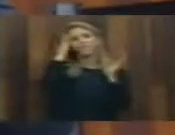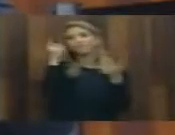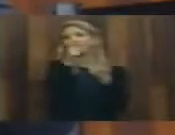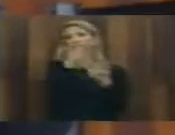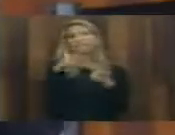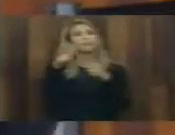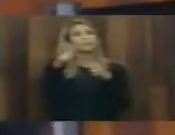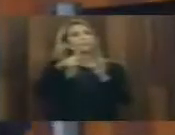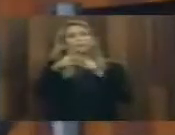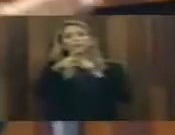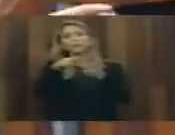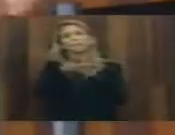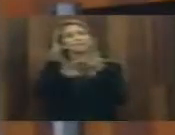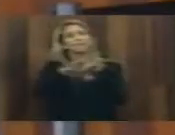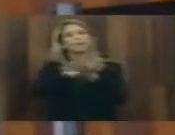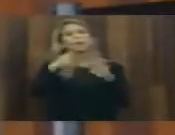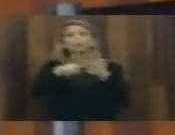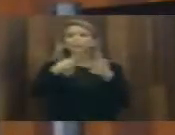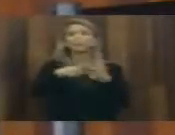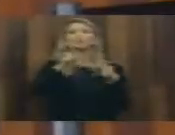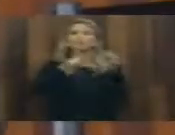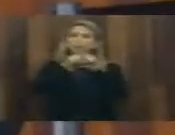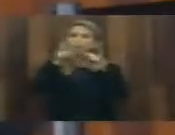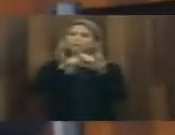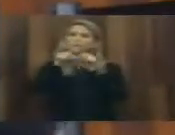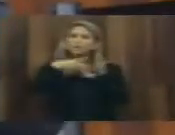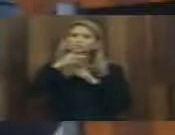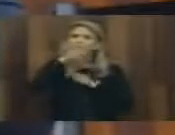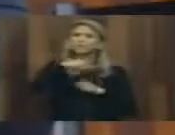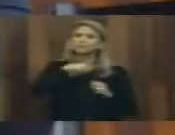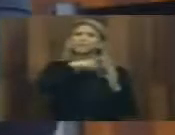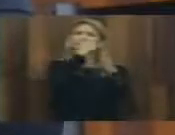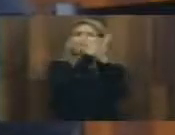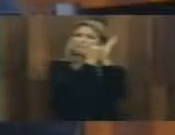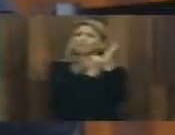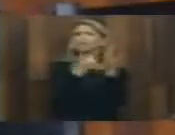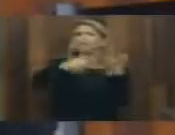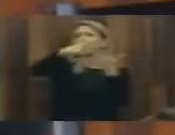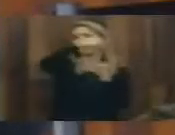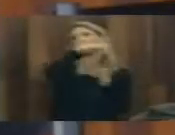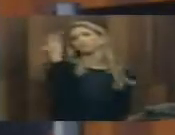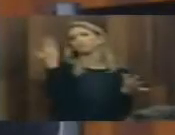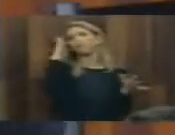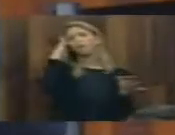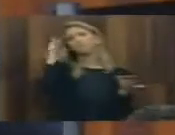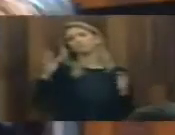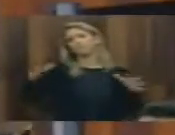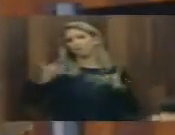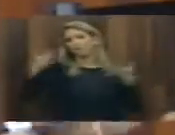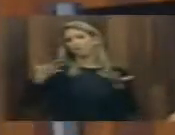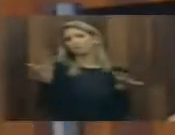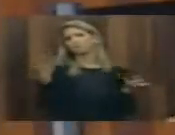gasto, né? Porque todo mês tem programação. Então, eu também entendo da mesma forma que o vereador Rafael.